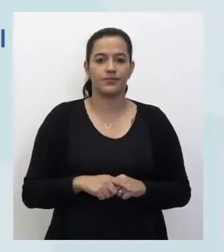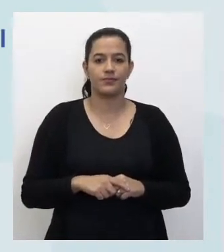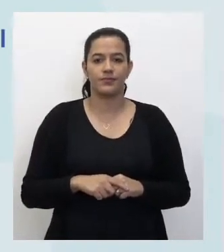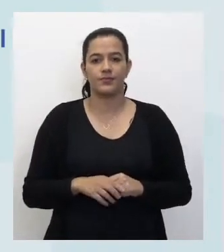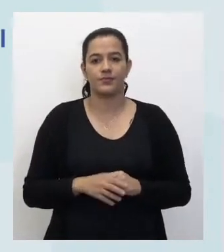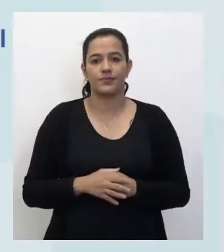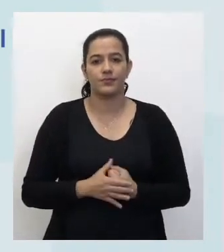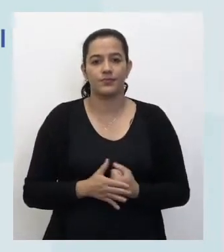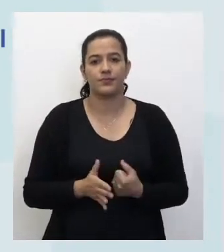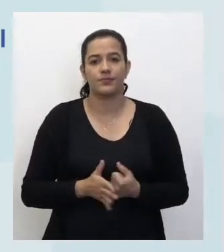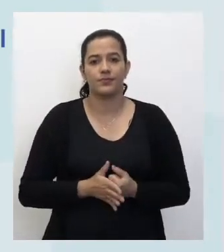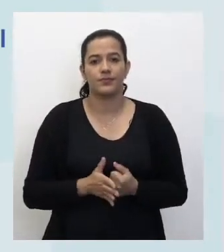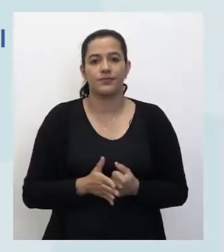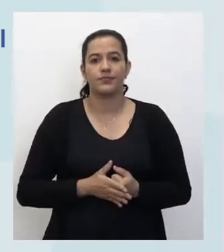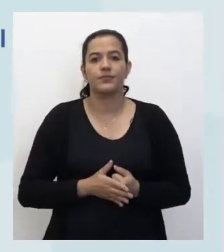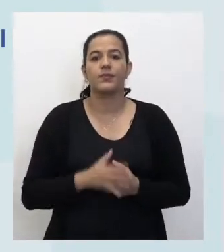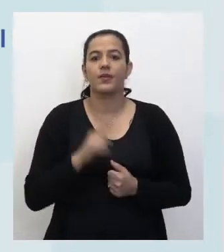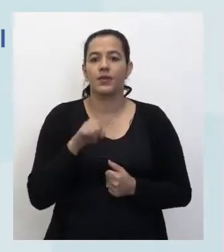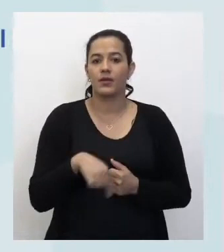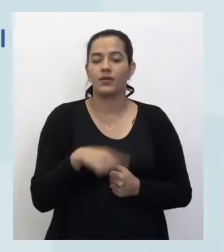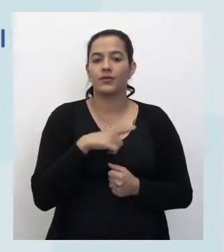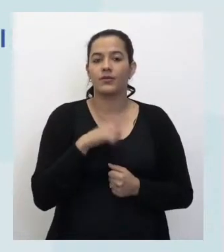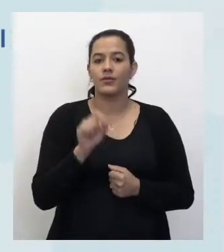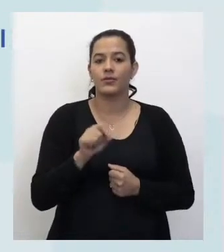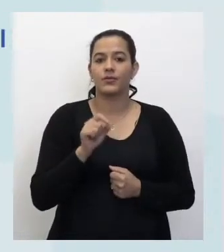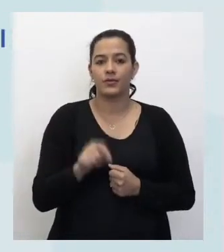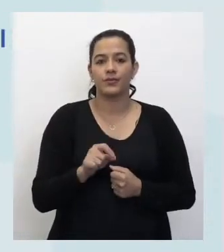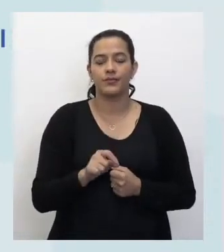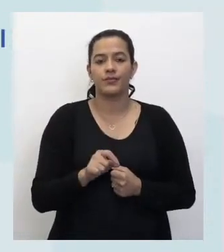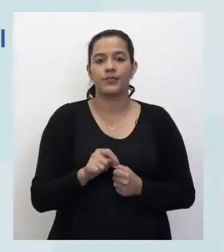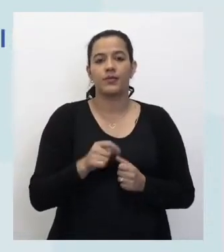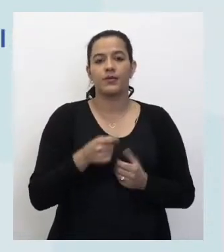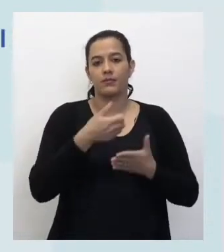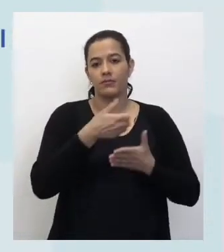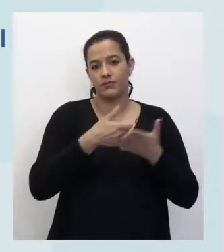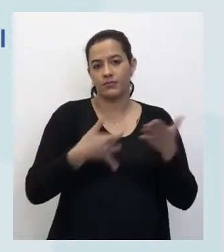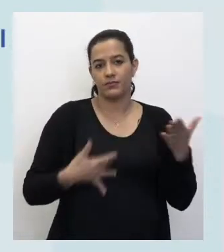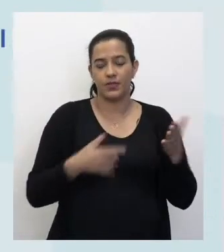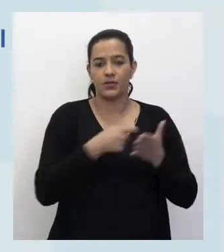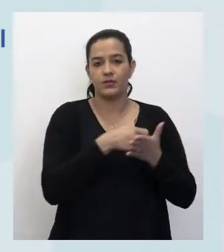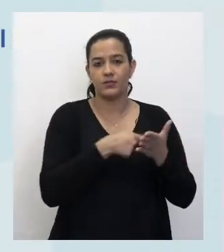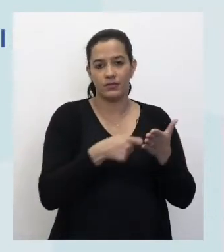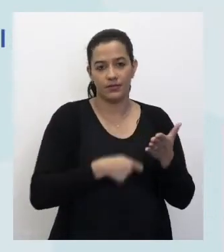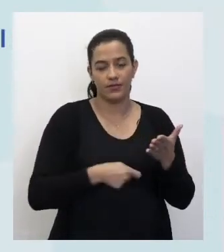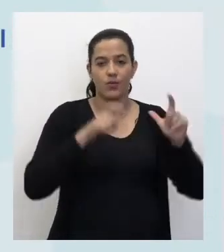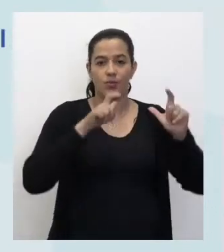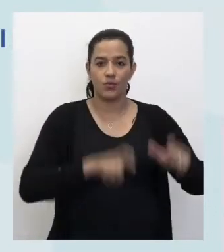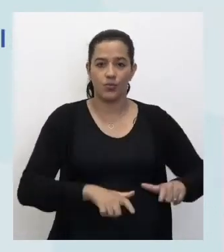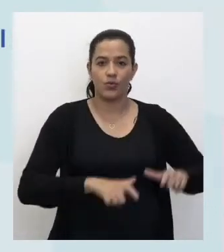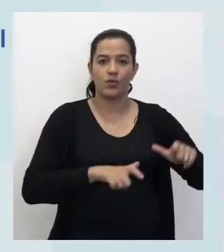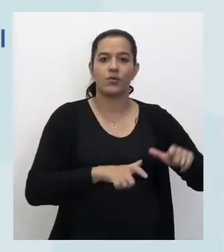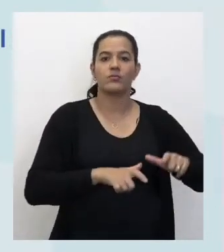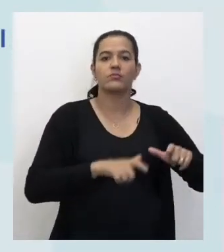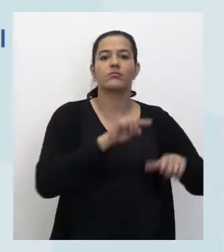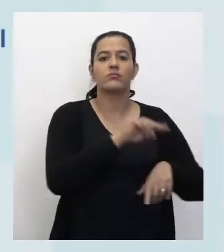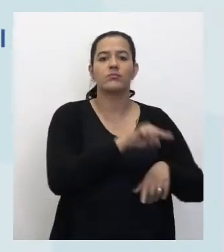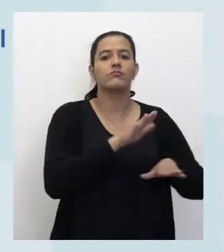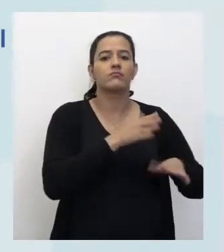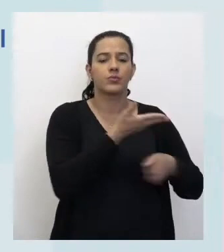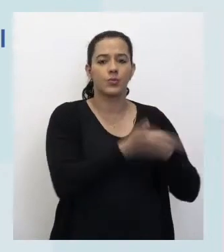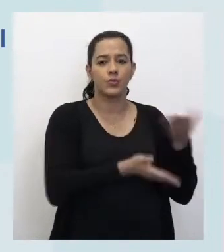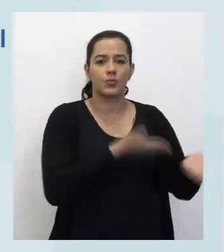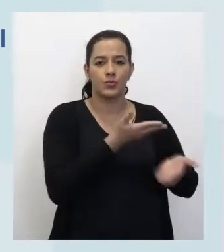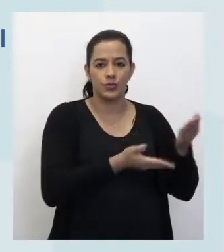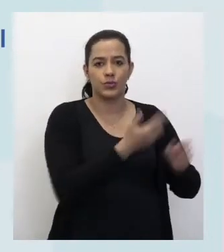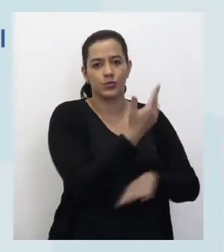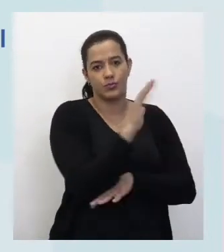does it mean? Então esse é um artigo escrito pela Agência de Meio Ambiente Europeia. What does it mean? O que